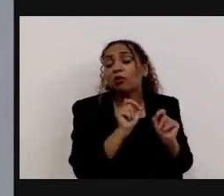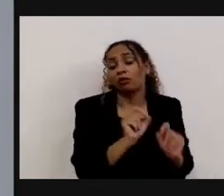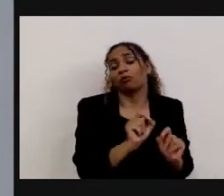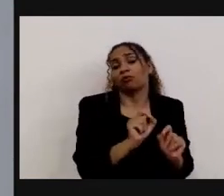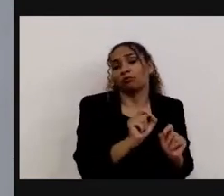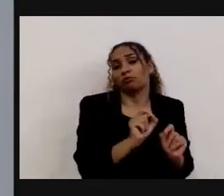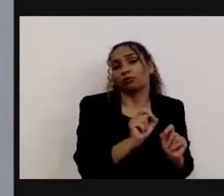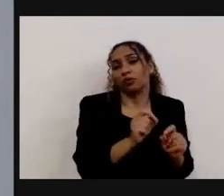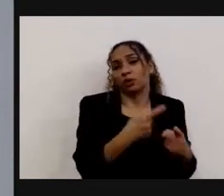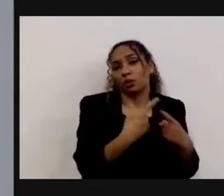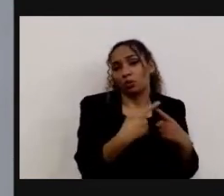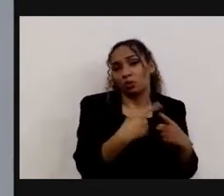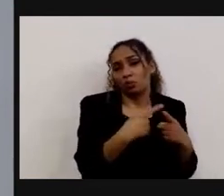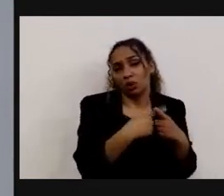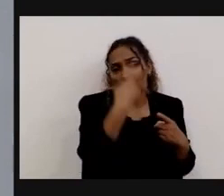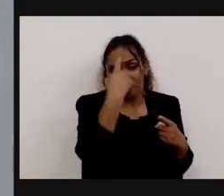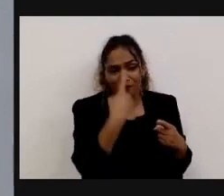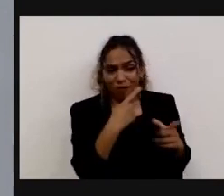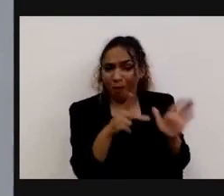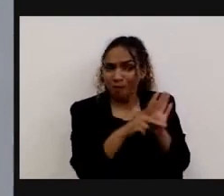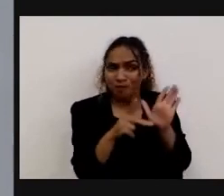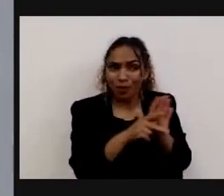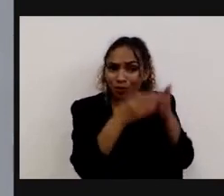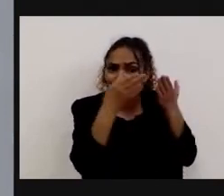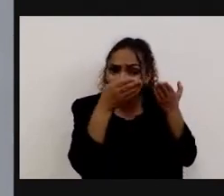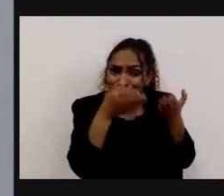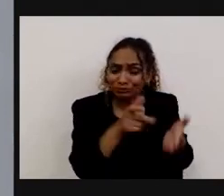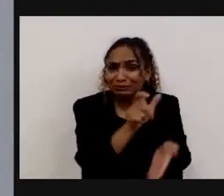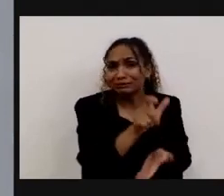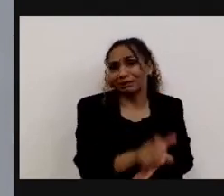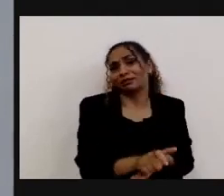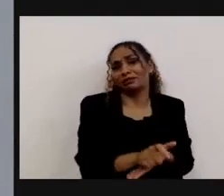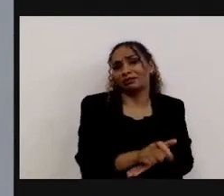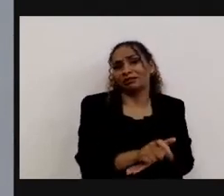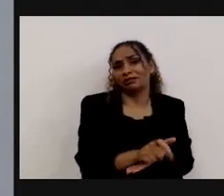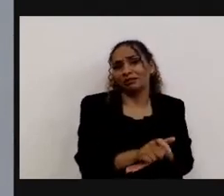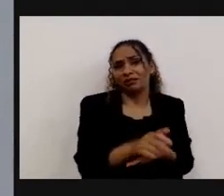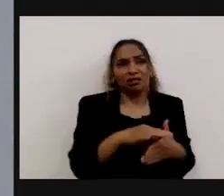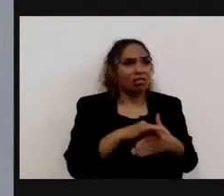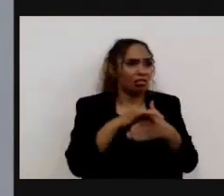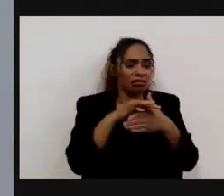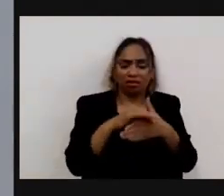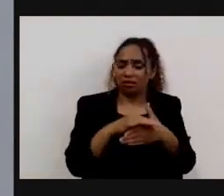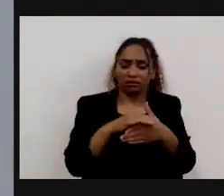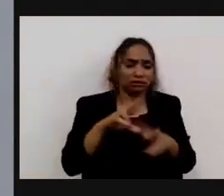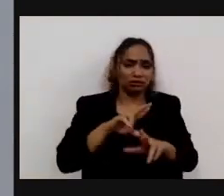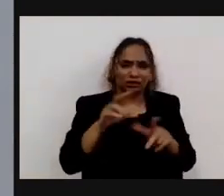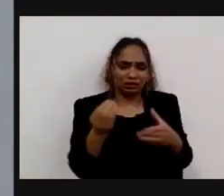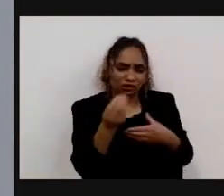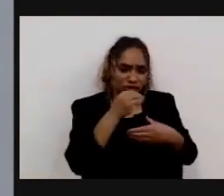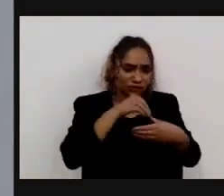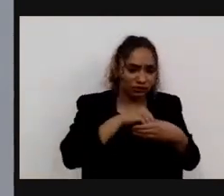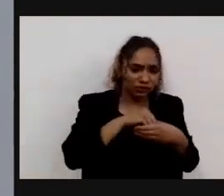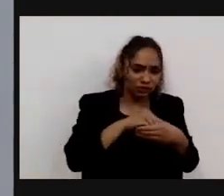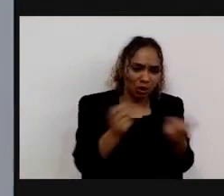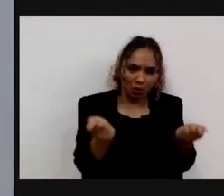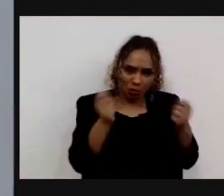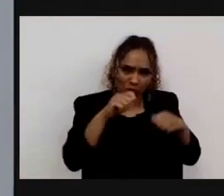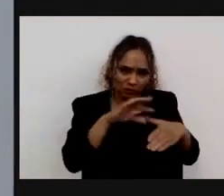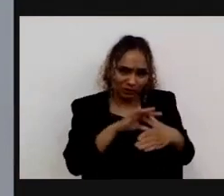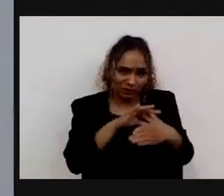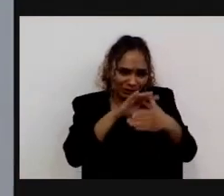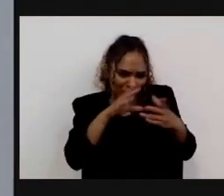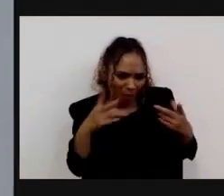Porque o perfil dele é esse inclusive isso não tem nada a ver com perfil de liderança perfis introvertidos podem ser excelentes